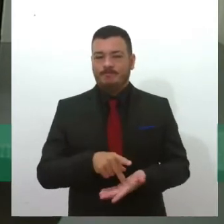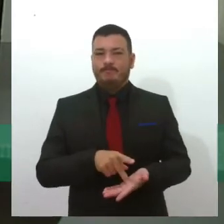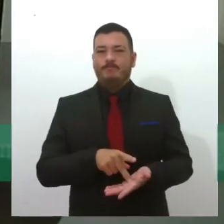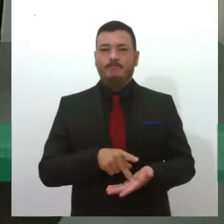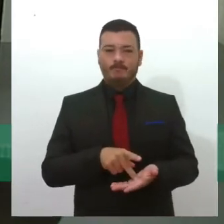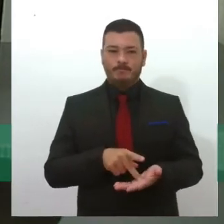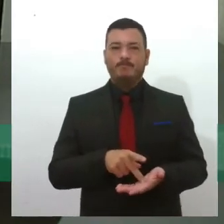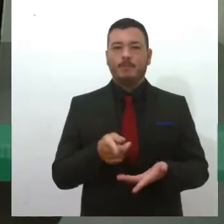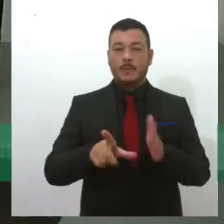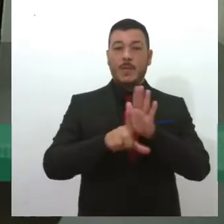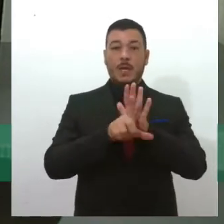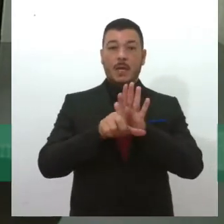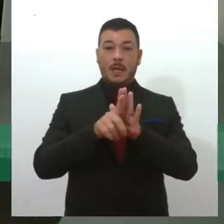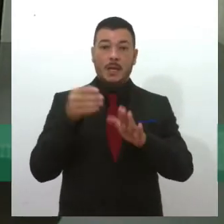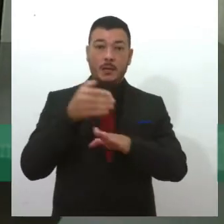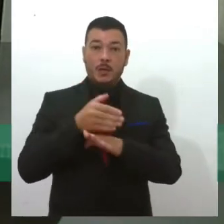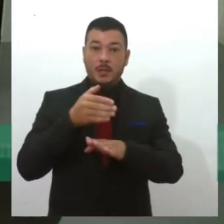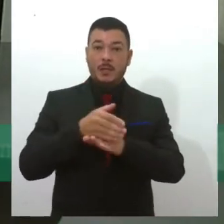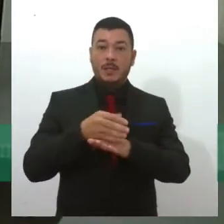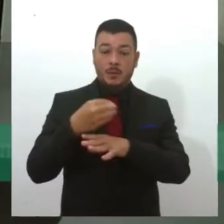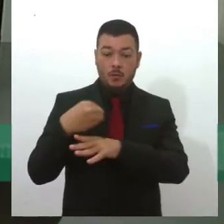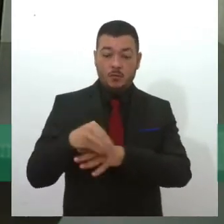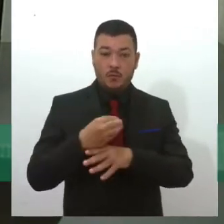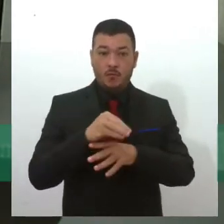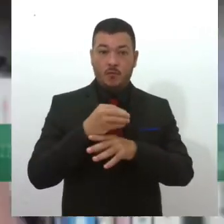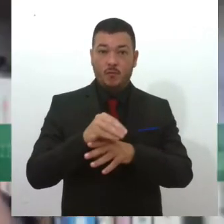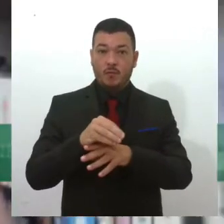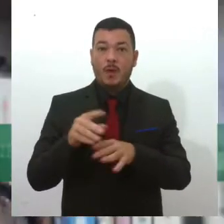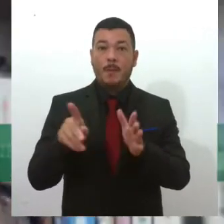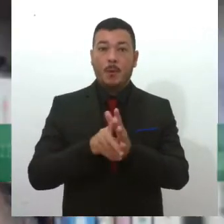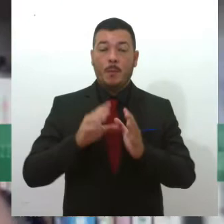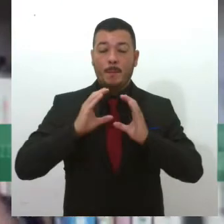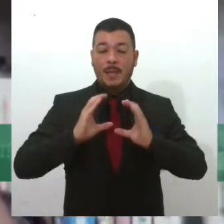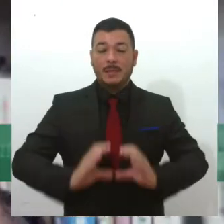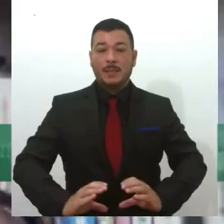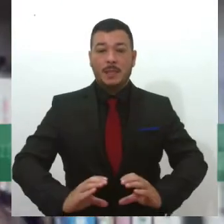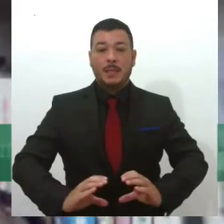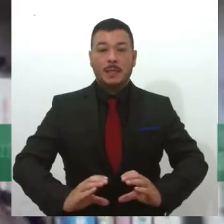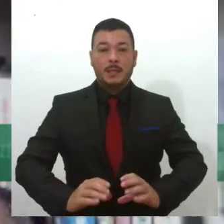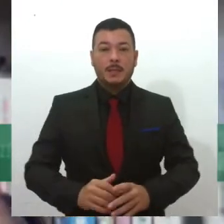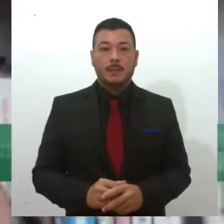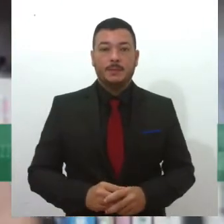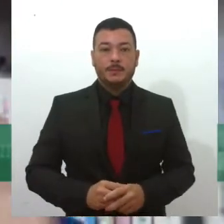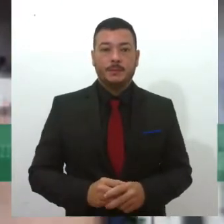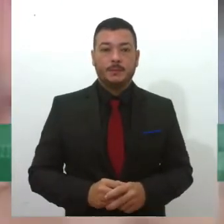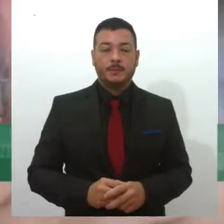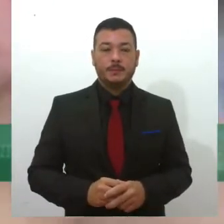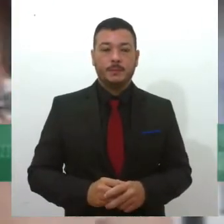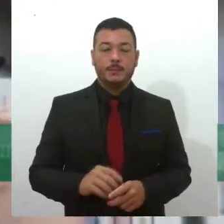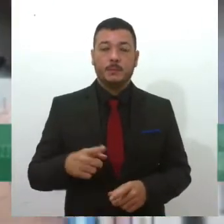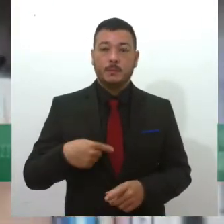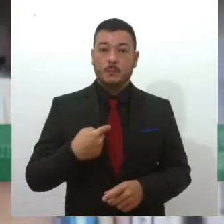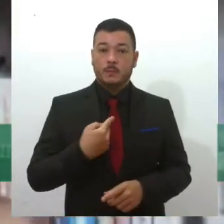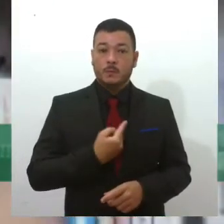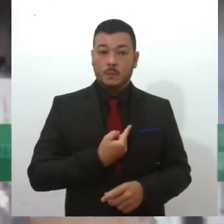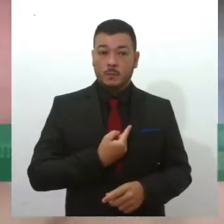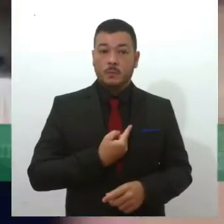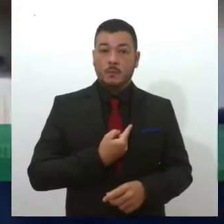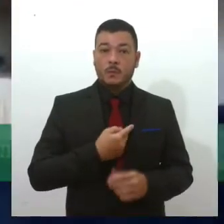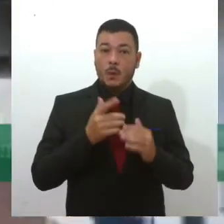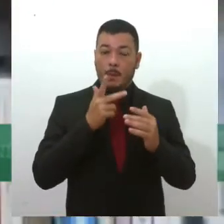uma ferramenta vital para a cidadania, né? E nós subimos um